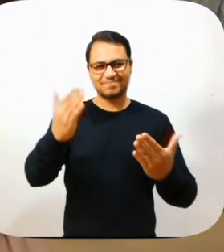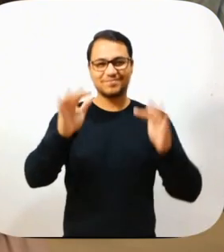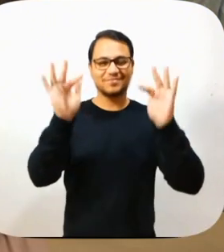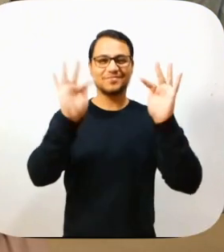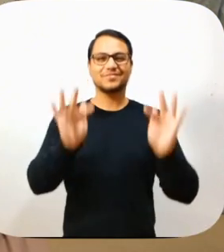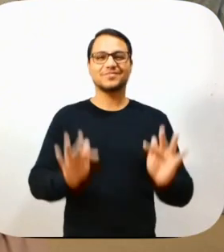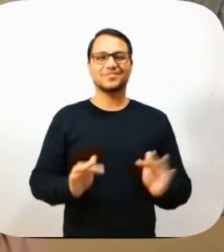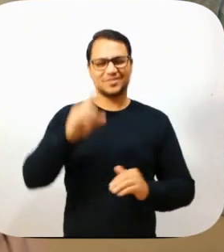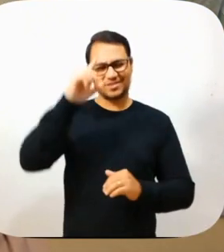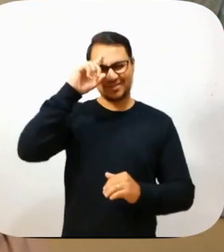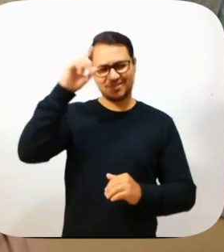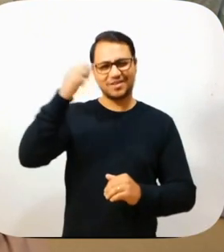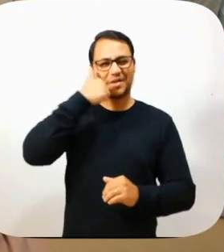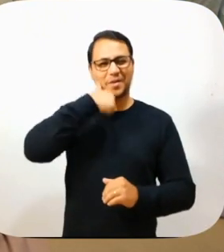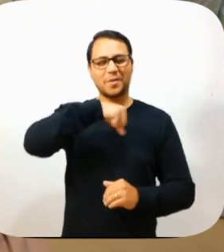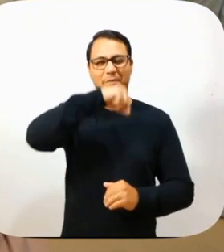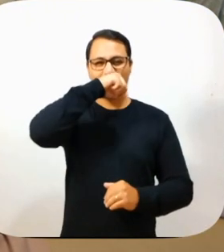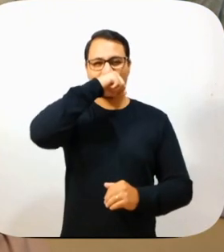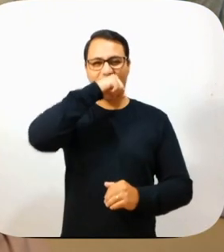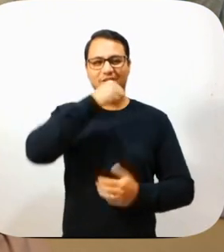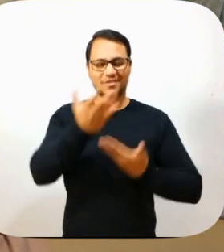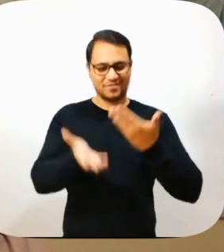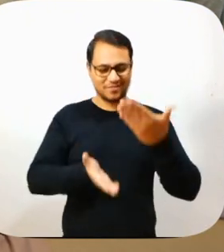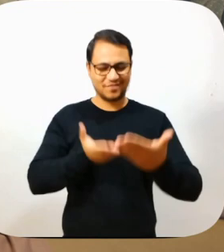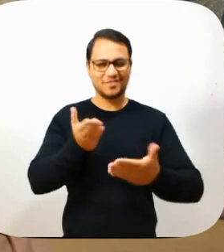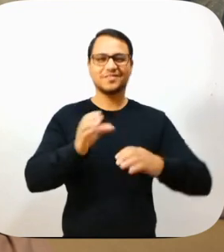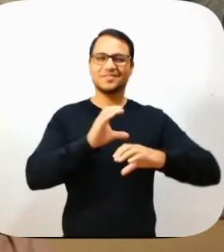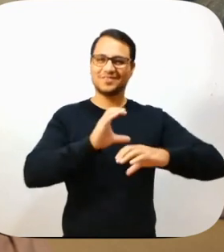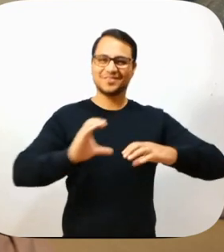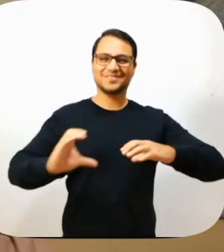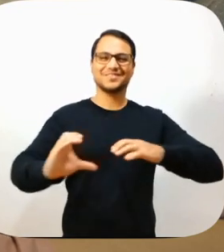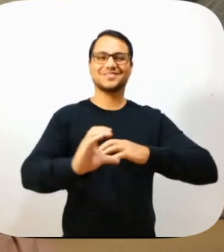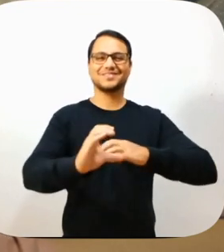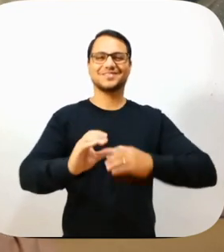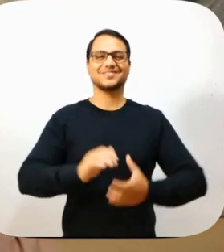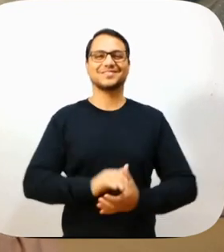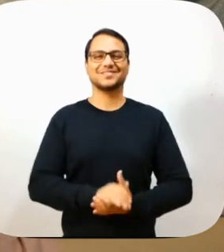Obrigada! Feliz Dia das Mães! Homenagem da Rede Selinalta.